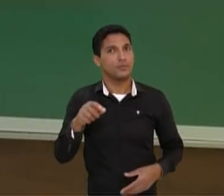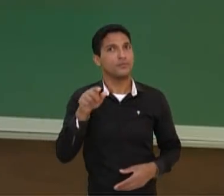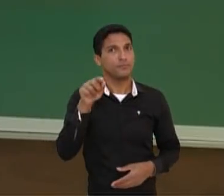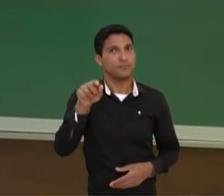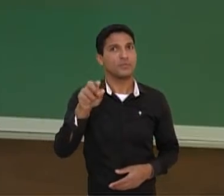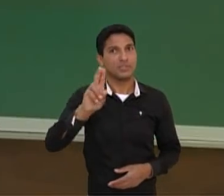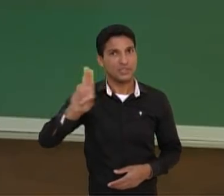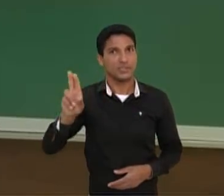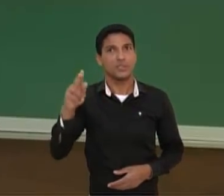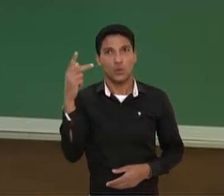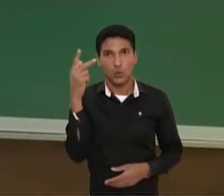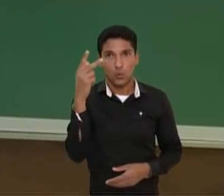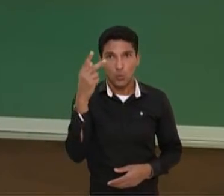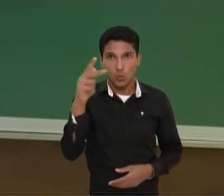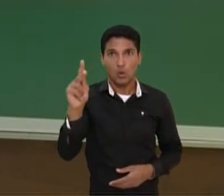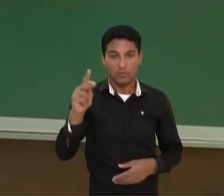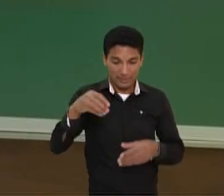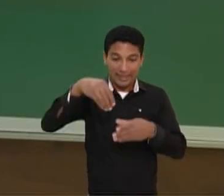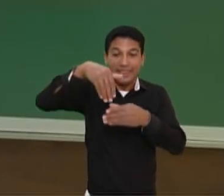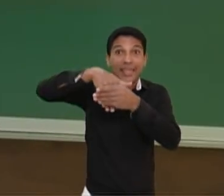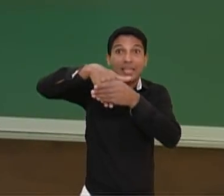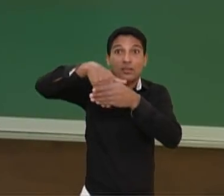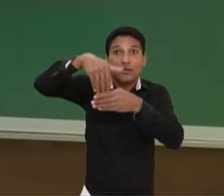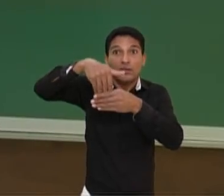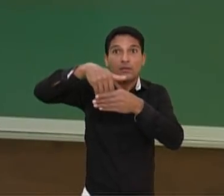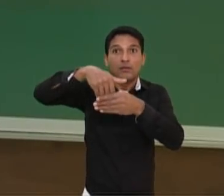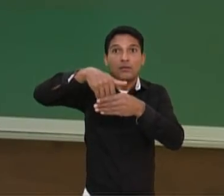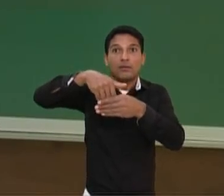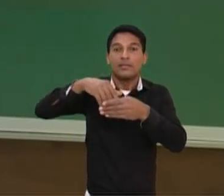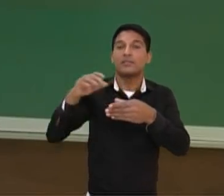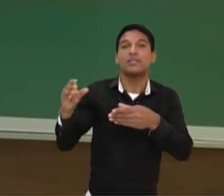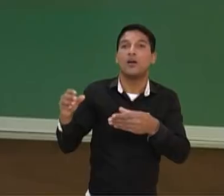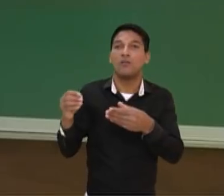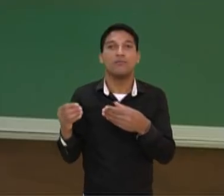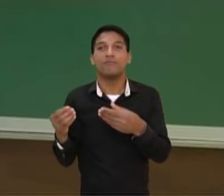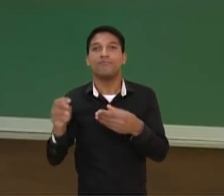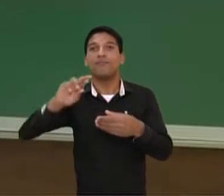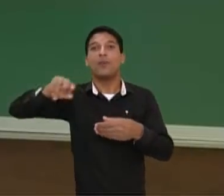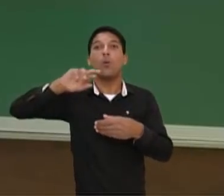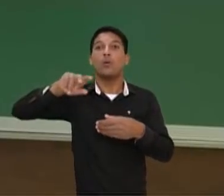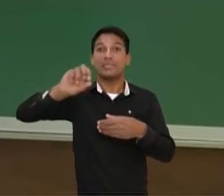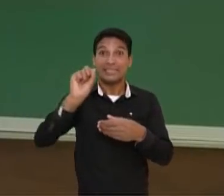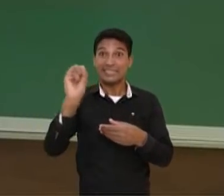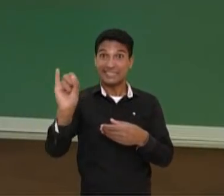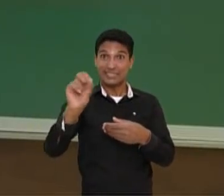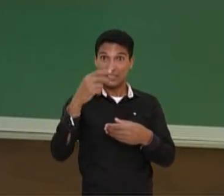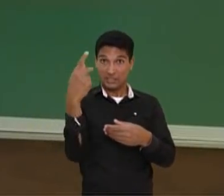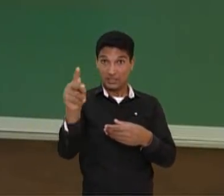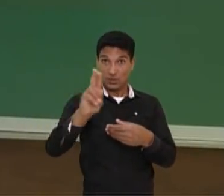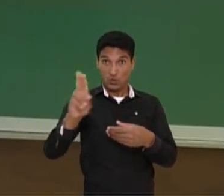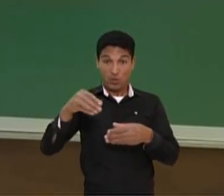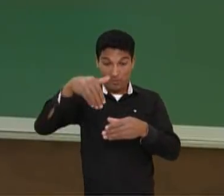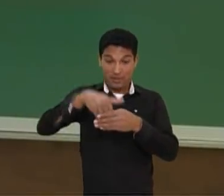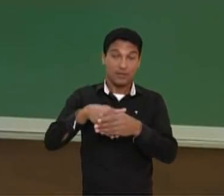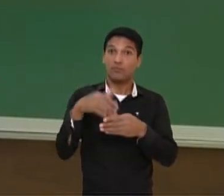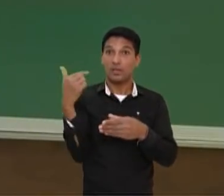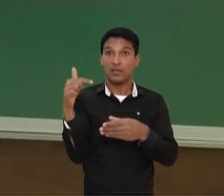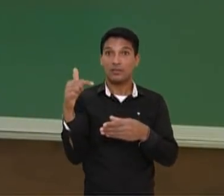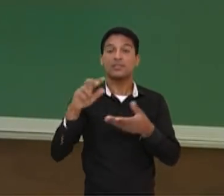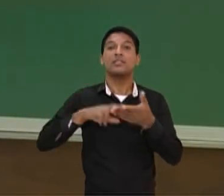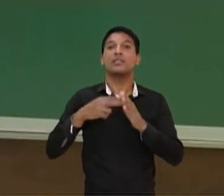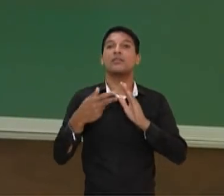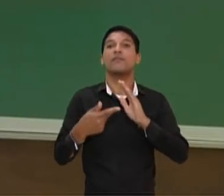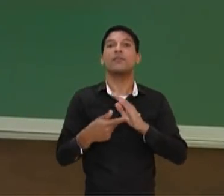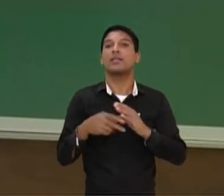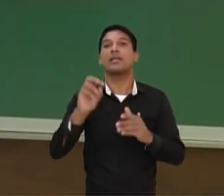seu nome está dentro daquela urna, porque senão deixa de ser um experimento aleatório, ok? Então, para que o experimento